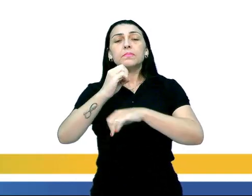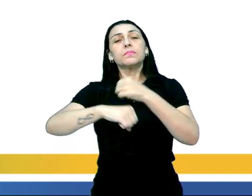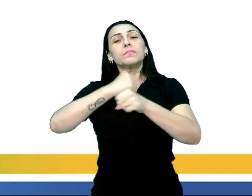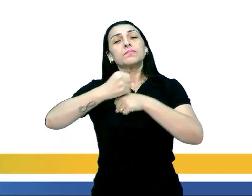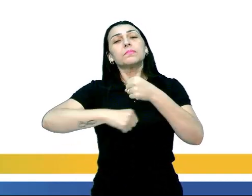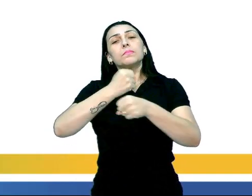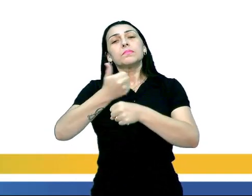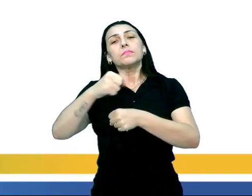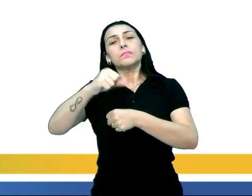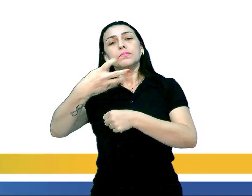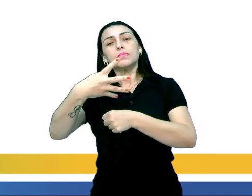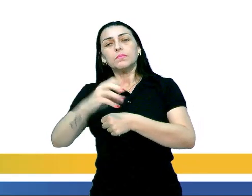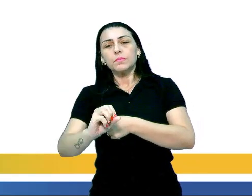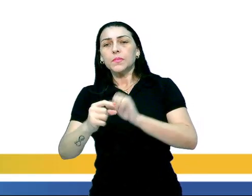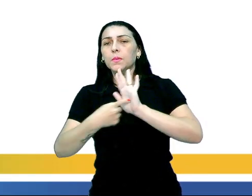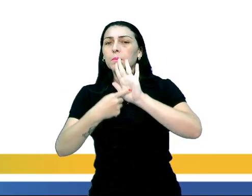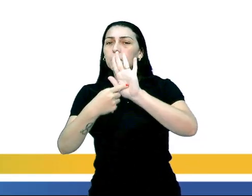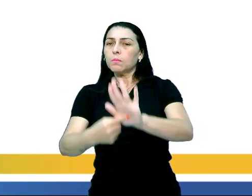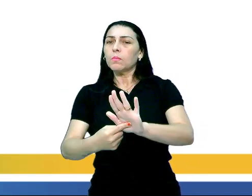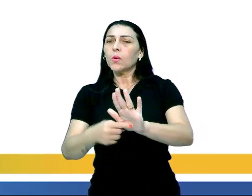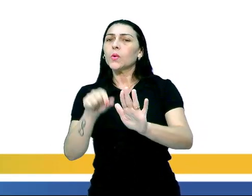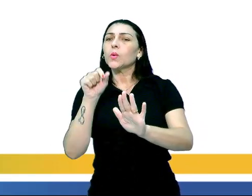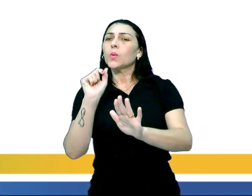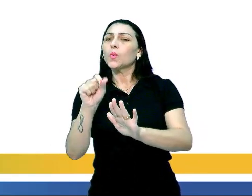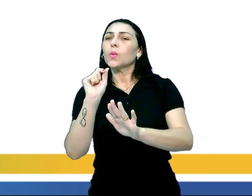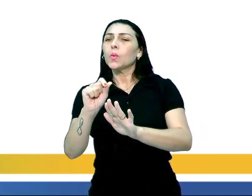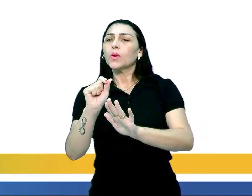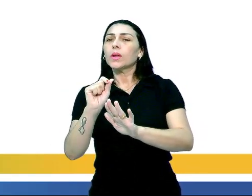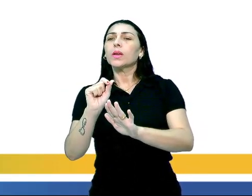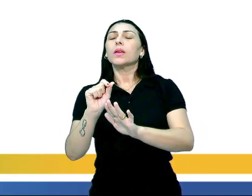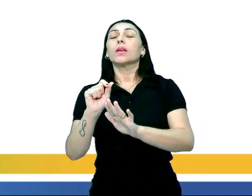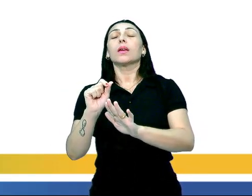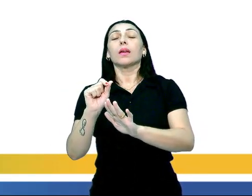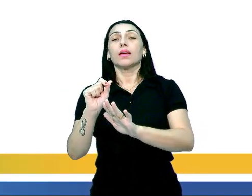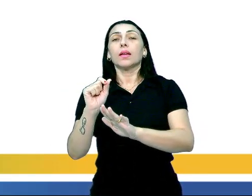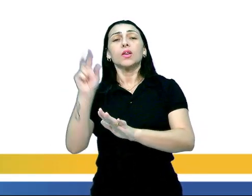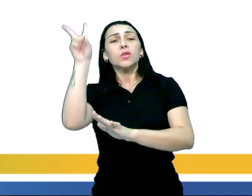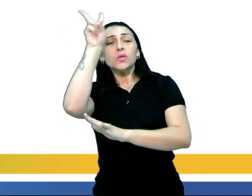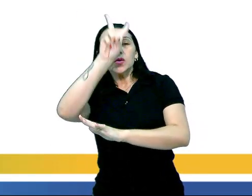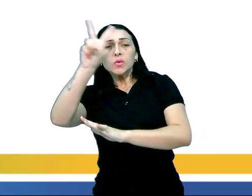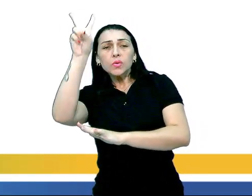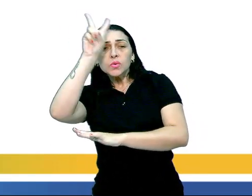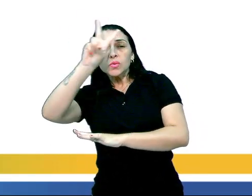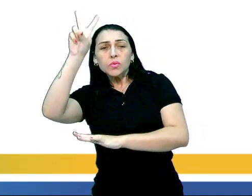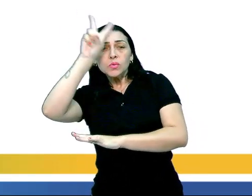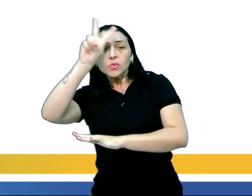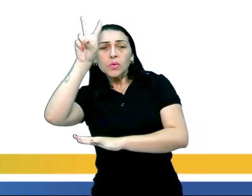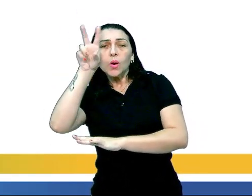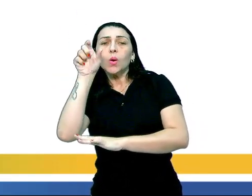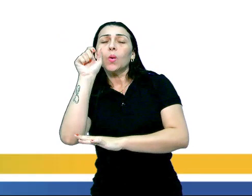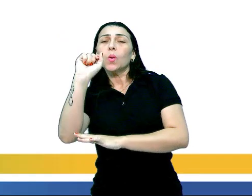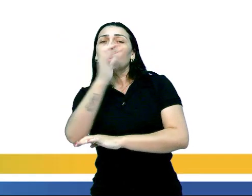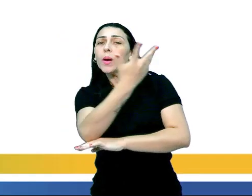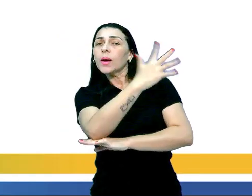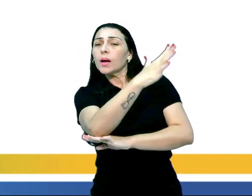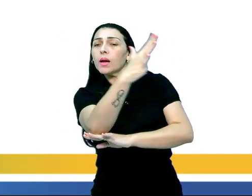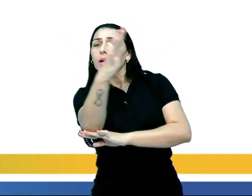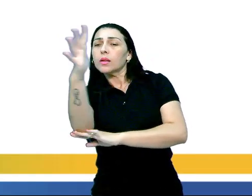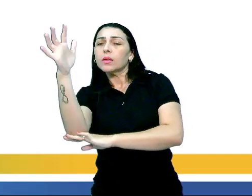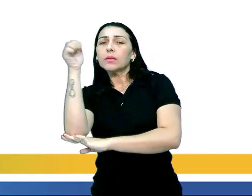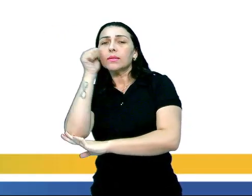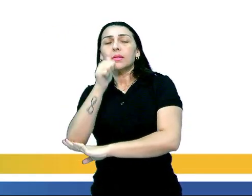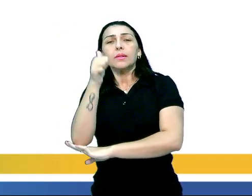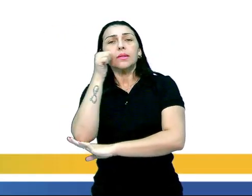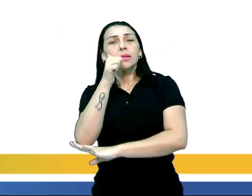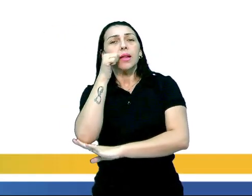da década de 1940, reforçando o comando da questão, reforça os seguintes estereótipos